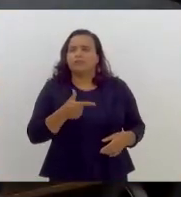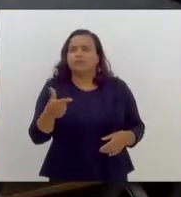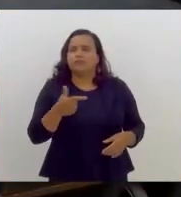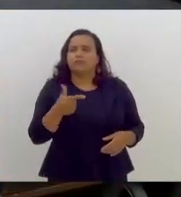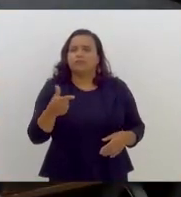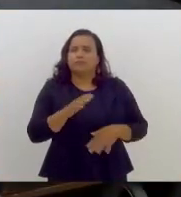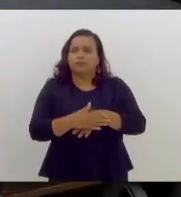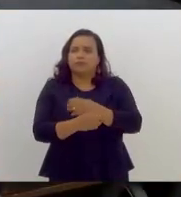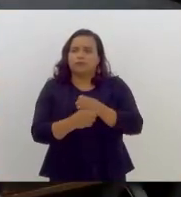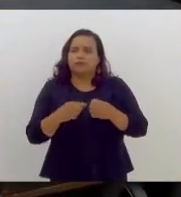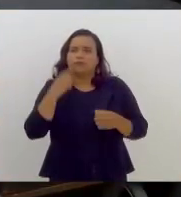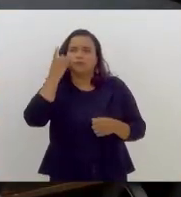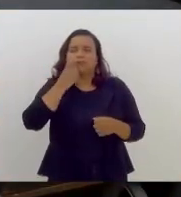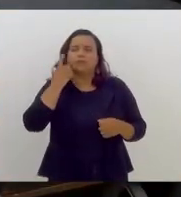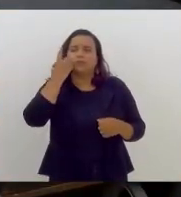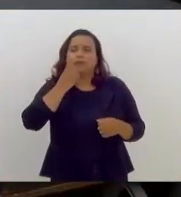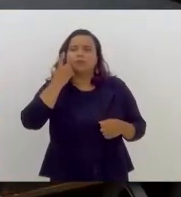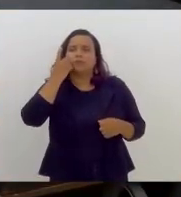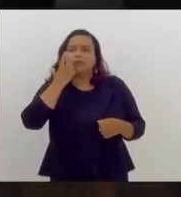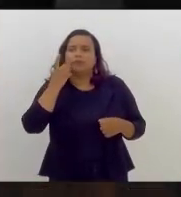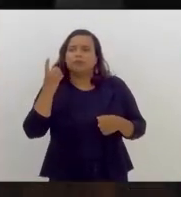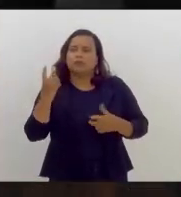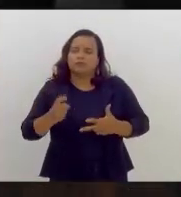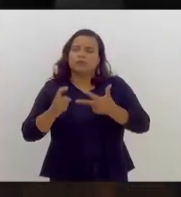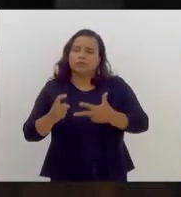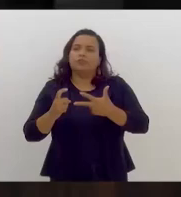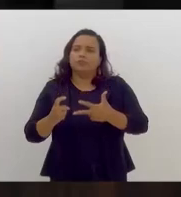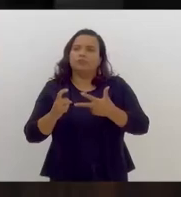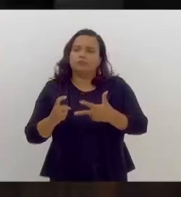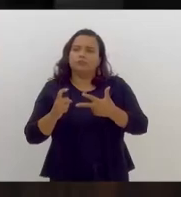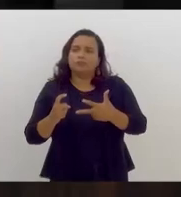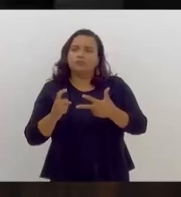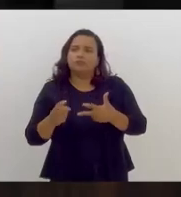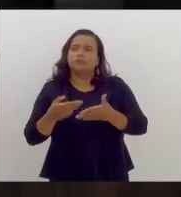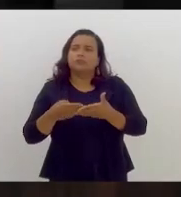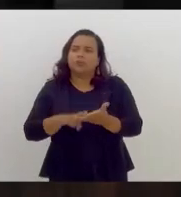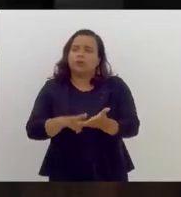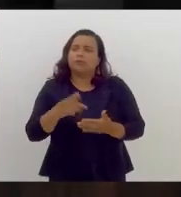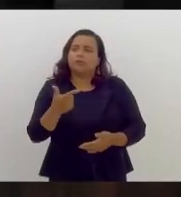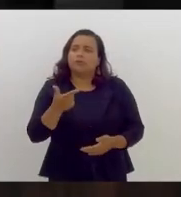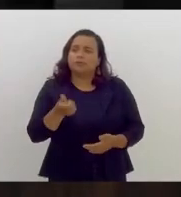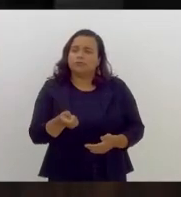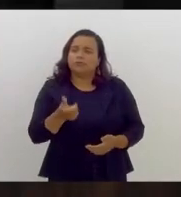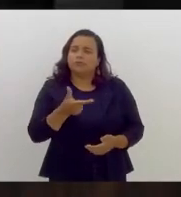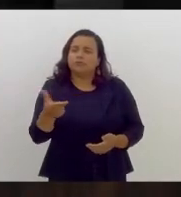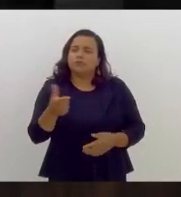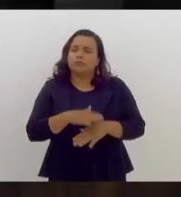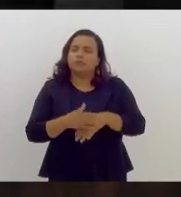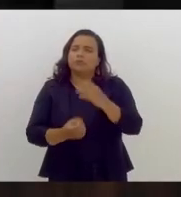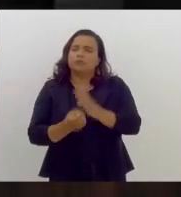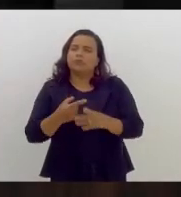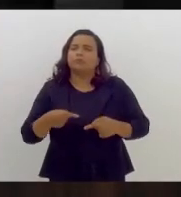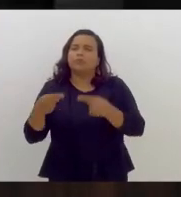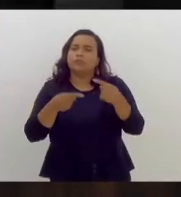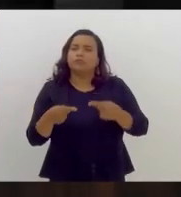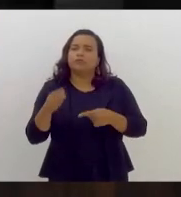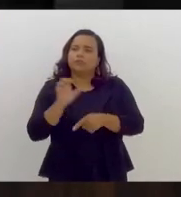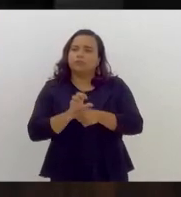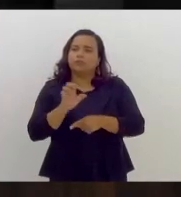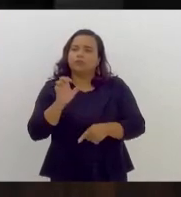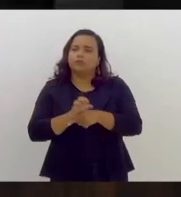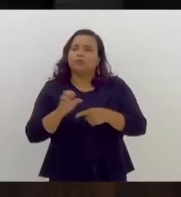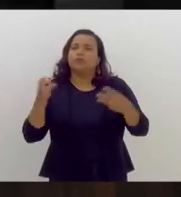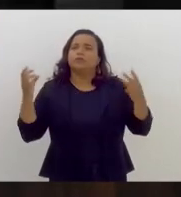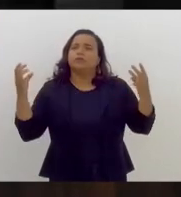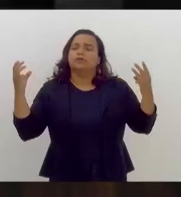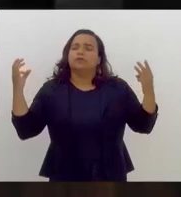deputado, de autoria do Poder Executivo, mensagem 26 de 22, que institui a política estadual de turismo do Rio de Janeiro e